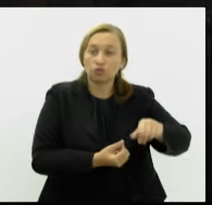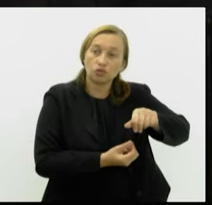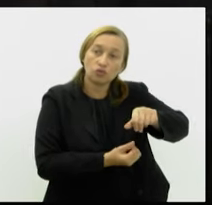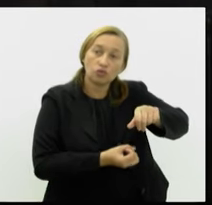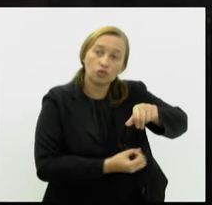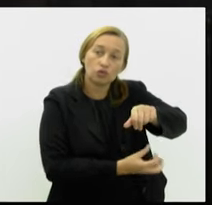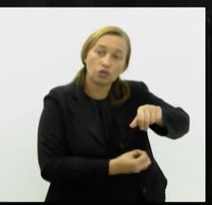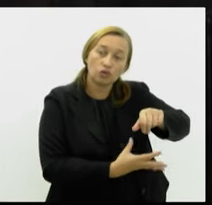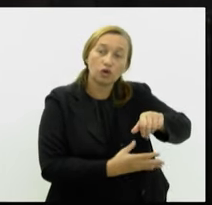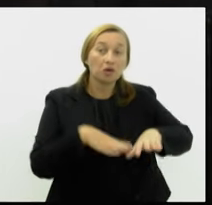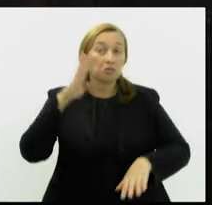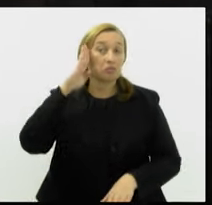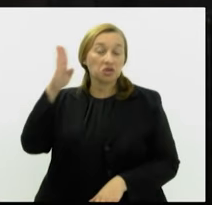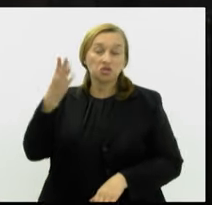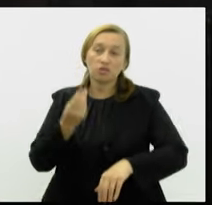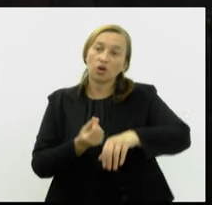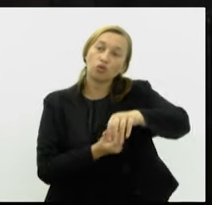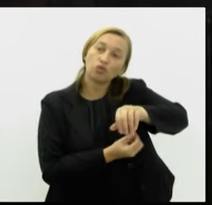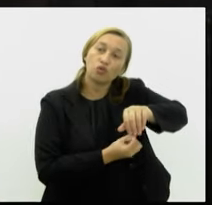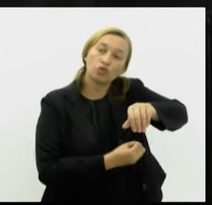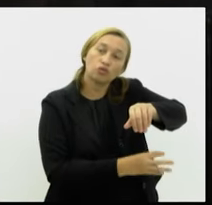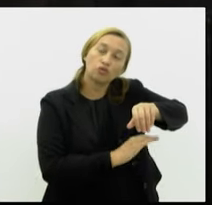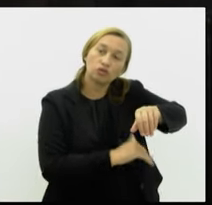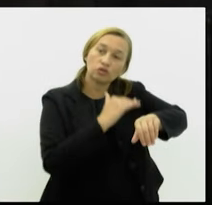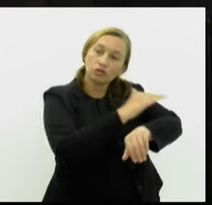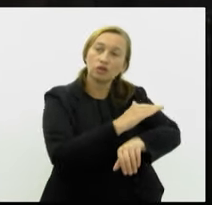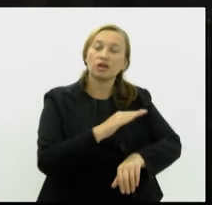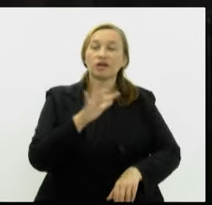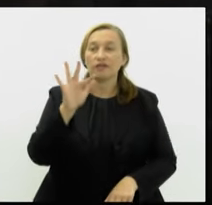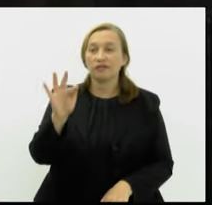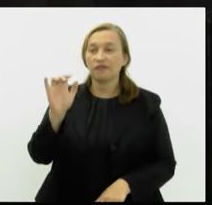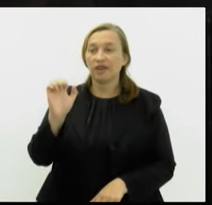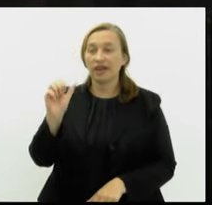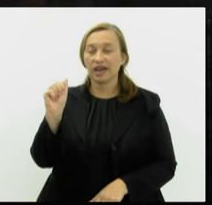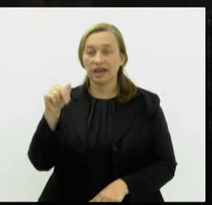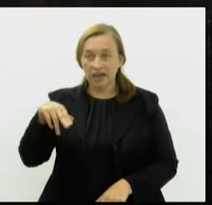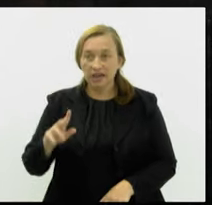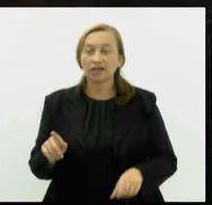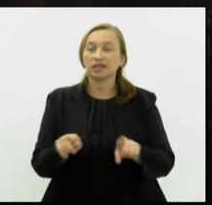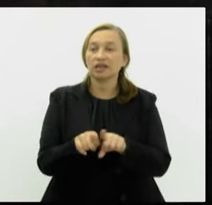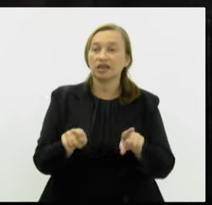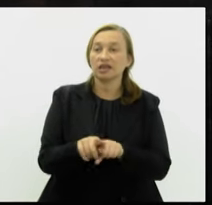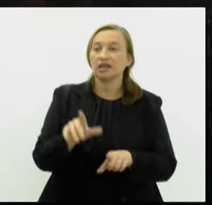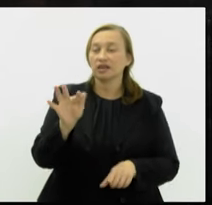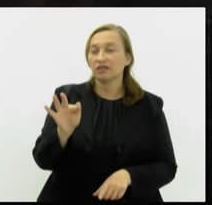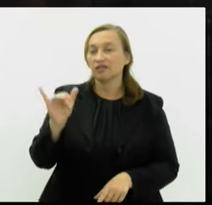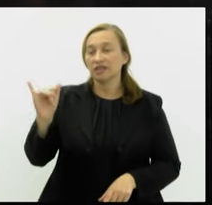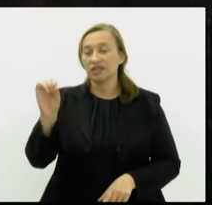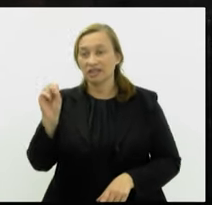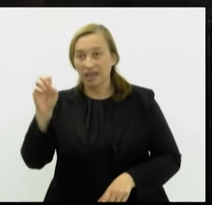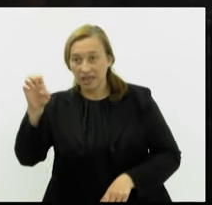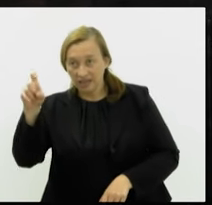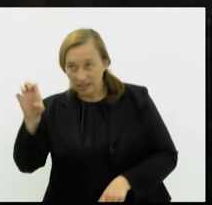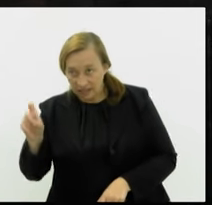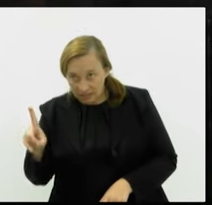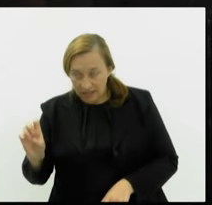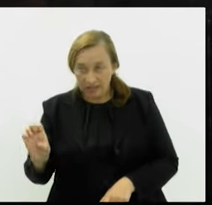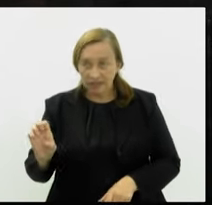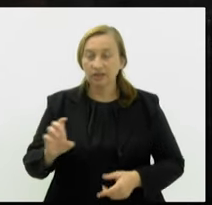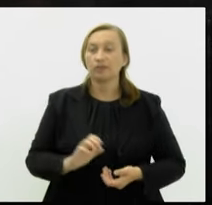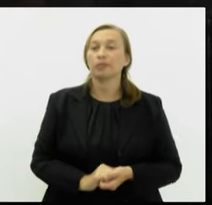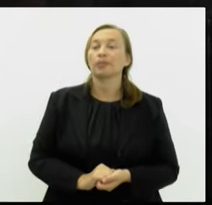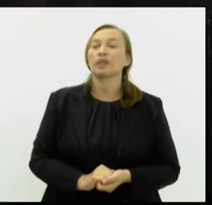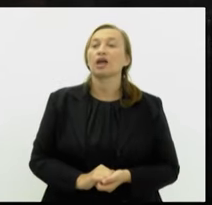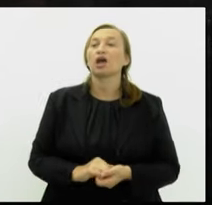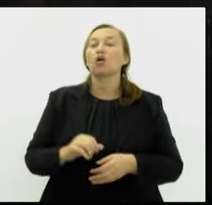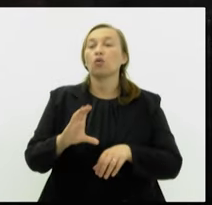o Fundo Soberano, FECAM e FISED. E FECAM e FISED, por dispositivo